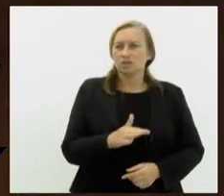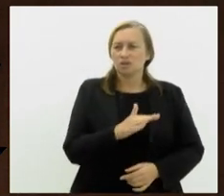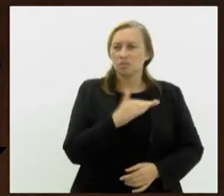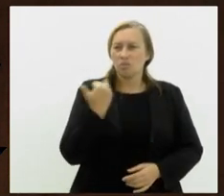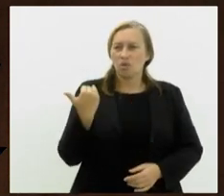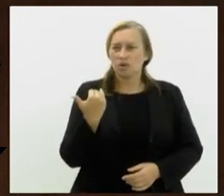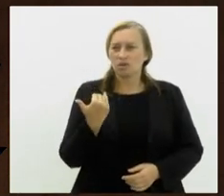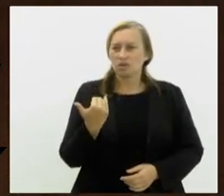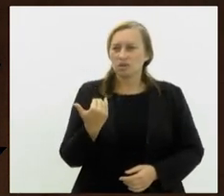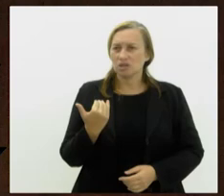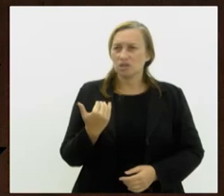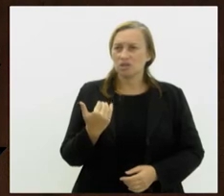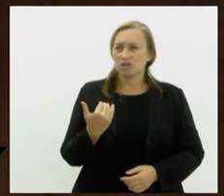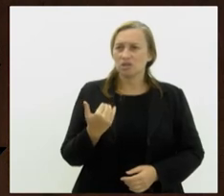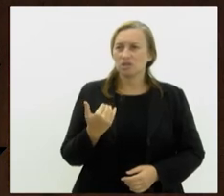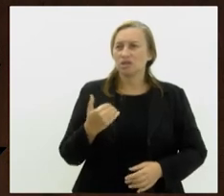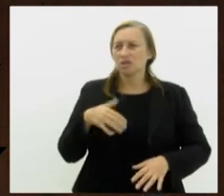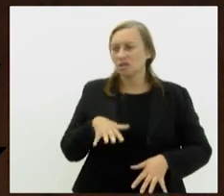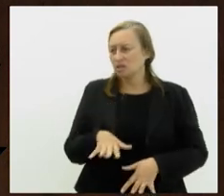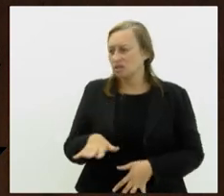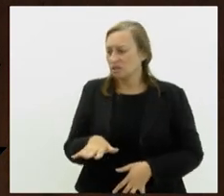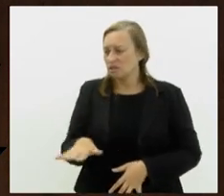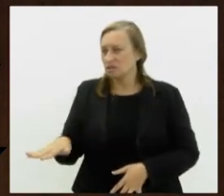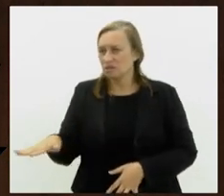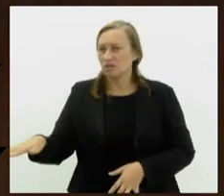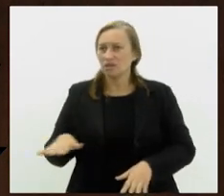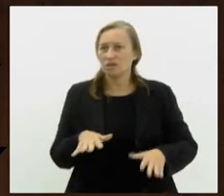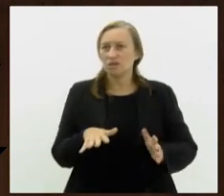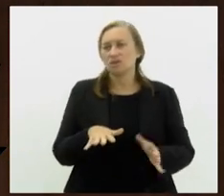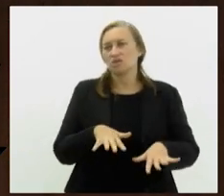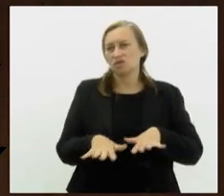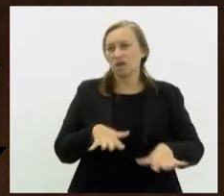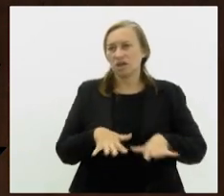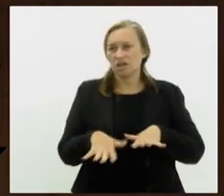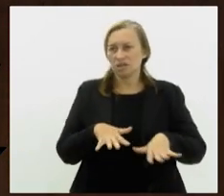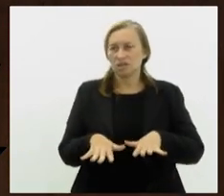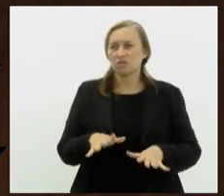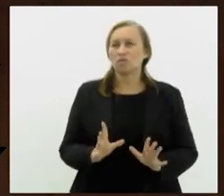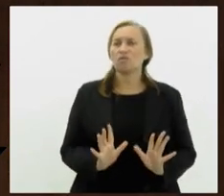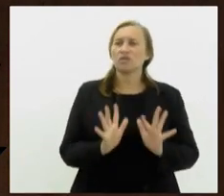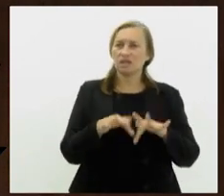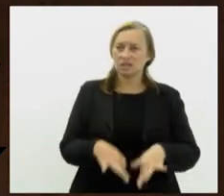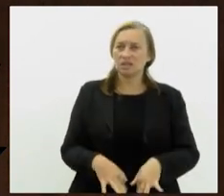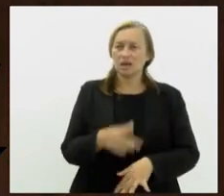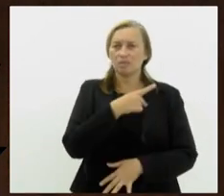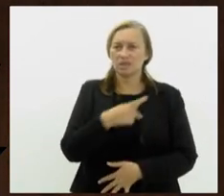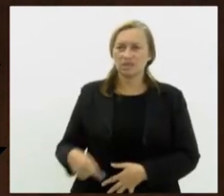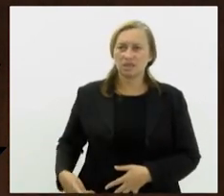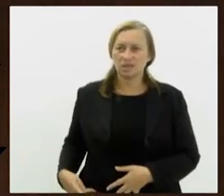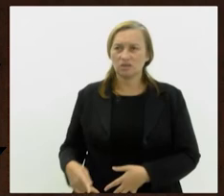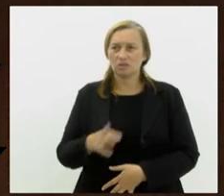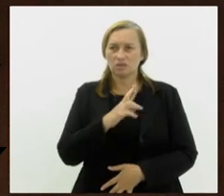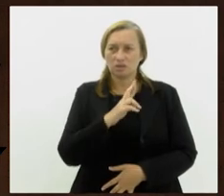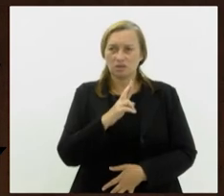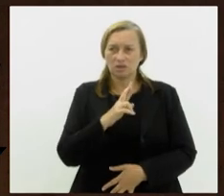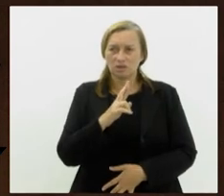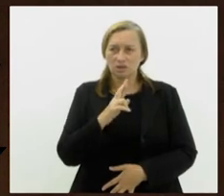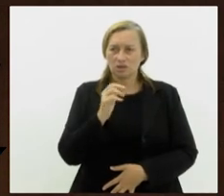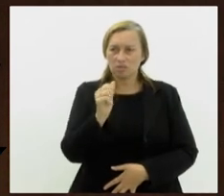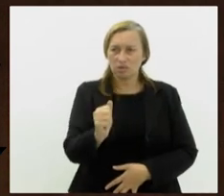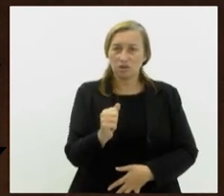do Jacarezinho, que foi exatamente, já vou encerrar, presidente Amorim, já vou encerrar porque a gente está avançando no